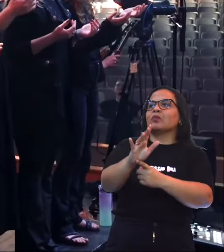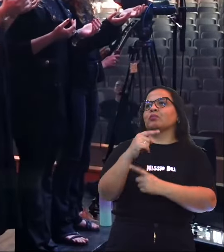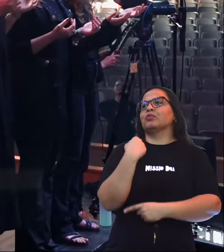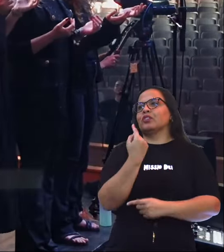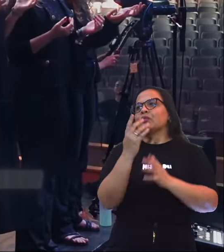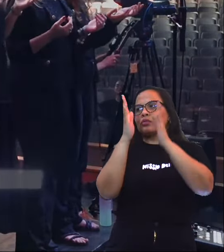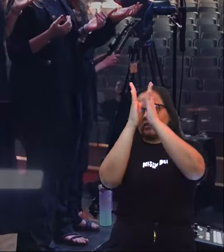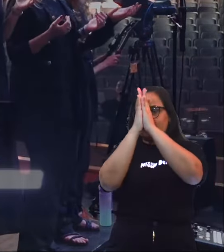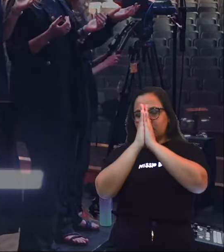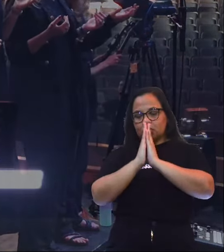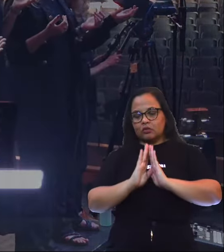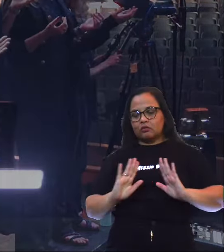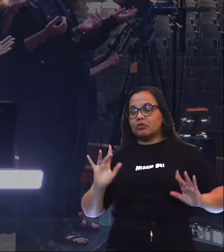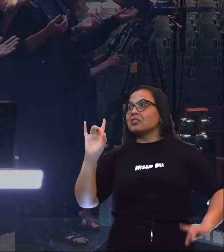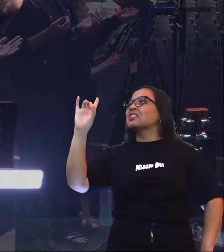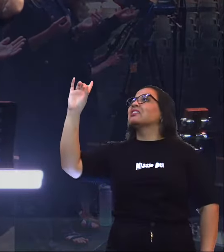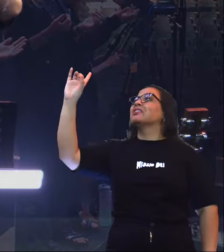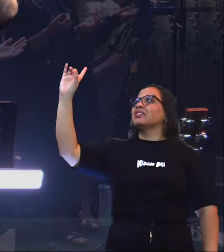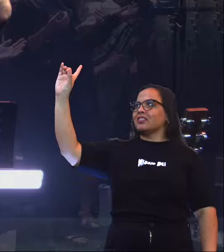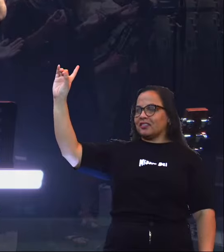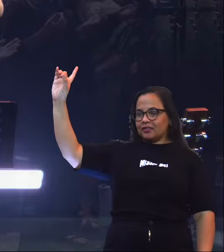é.